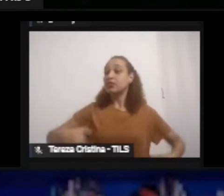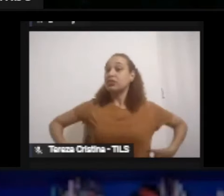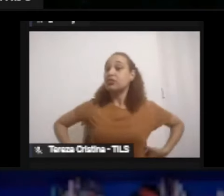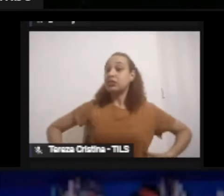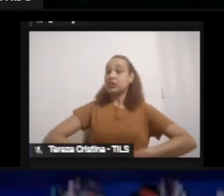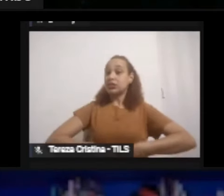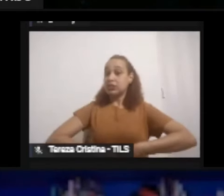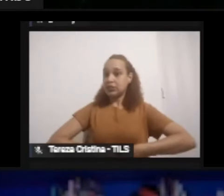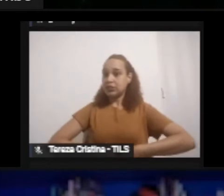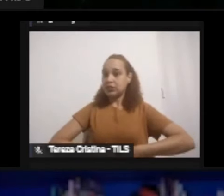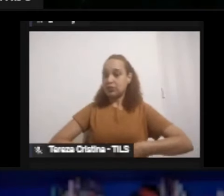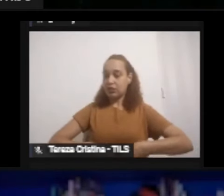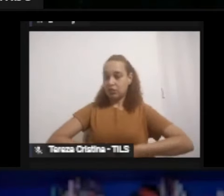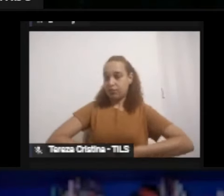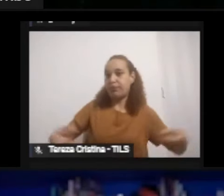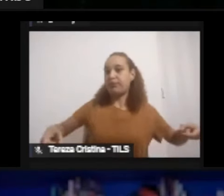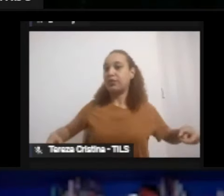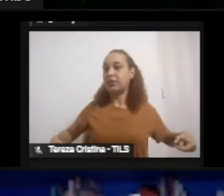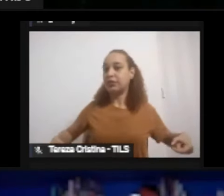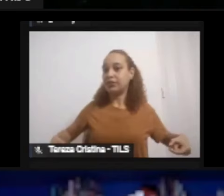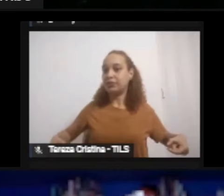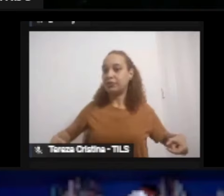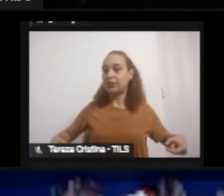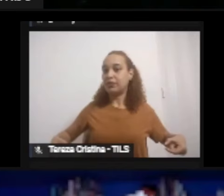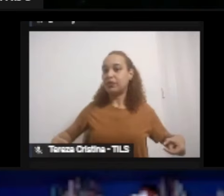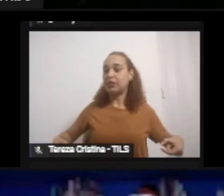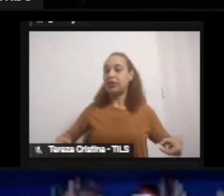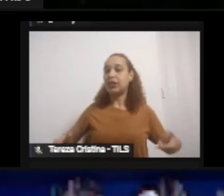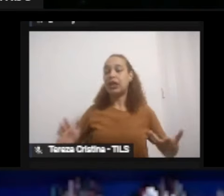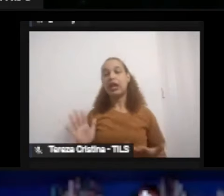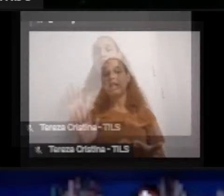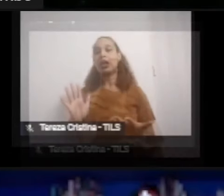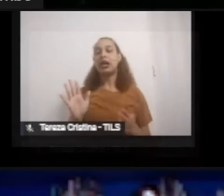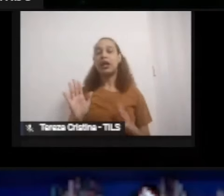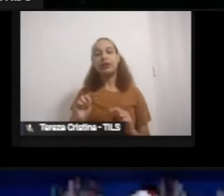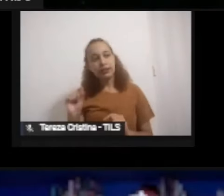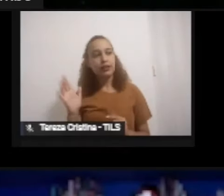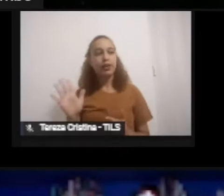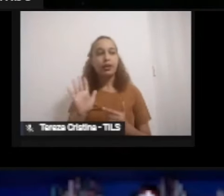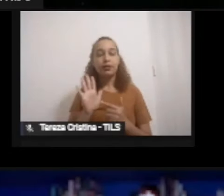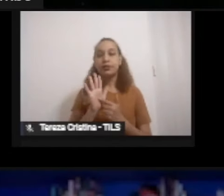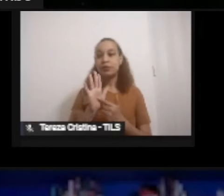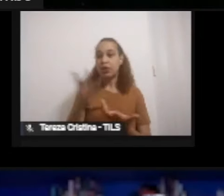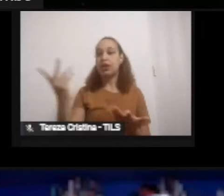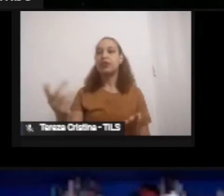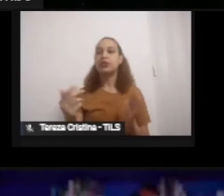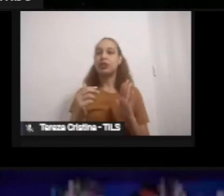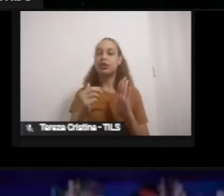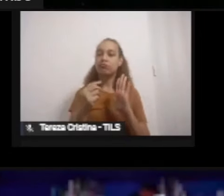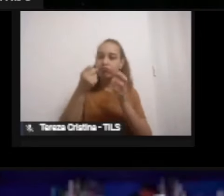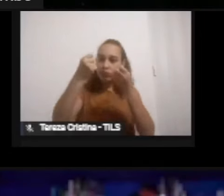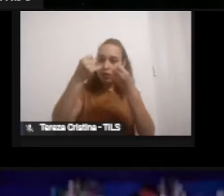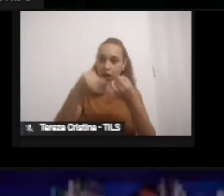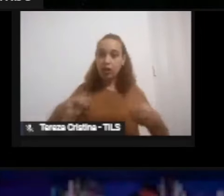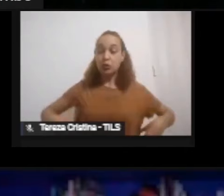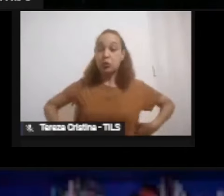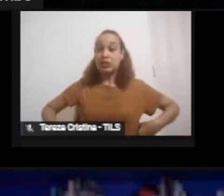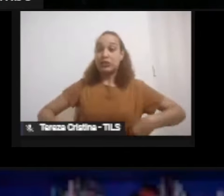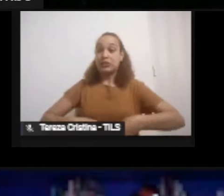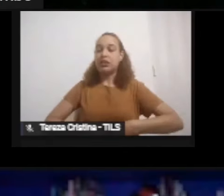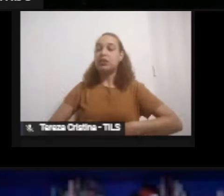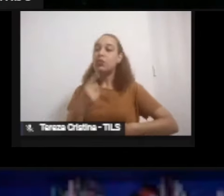se soltou das calças do papai. Que ela fez essa descrição, que o cinto, ele parece uma cobra. Então, ele